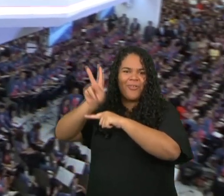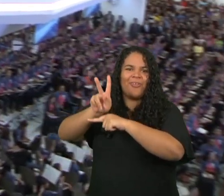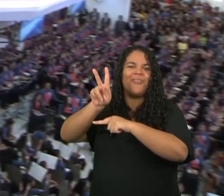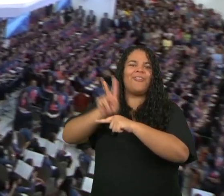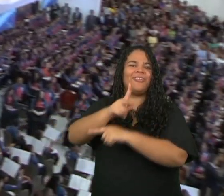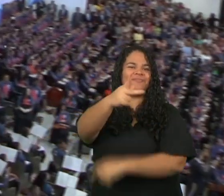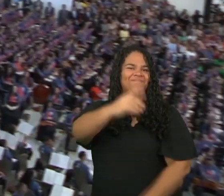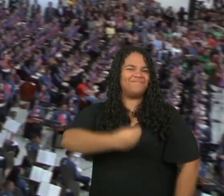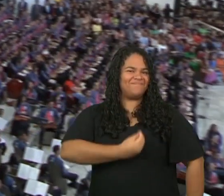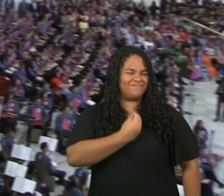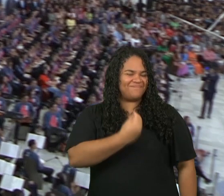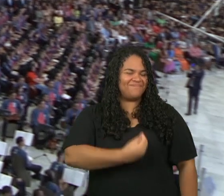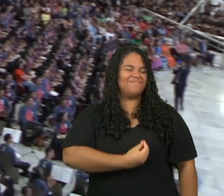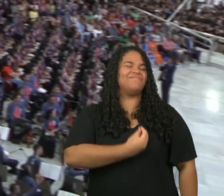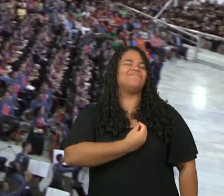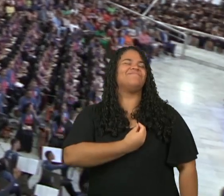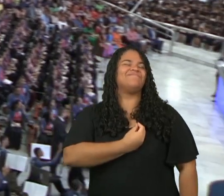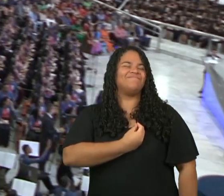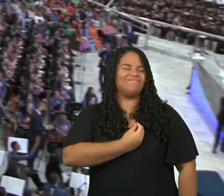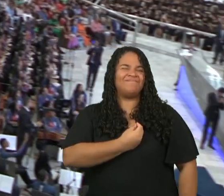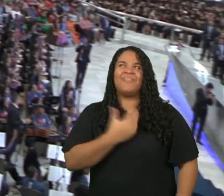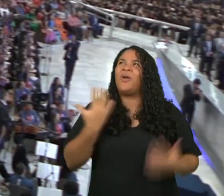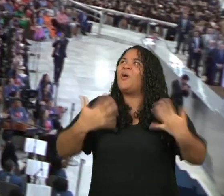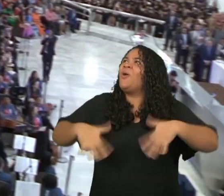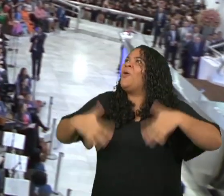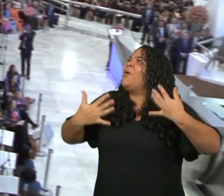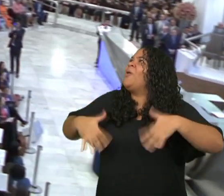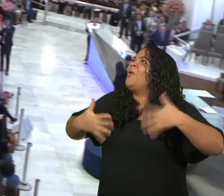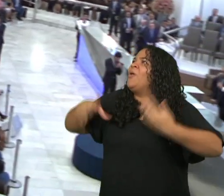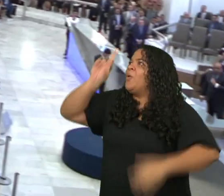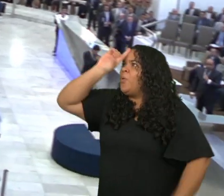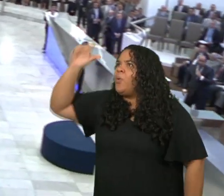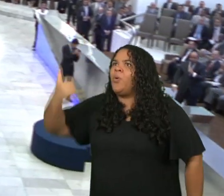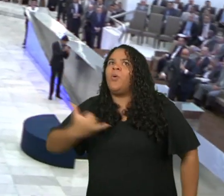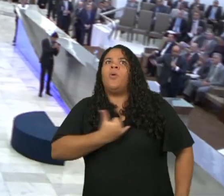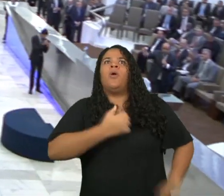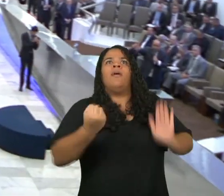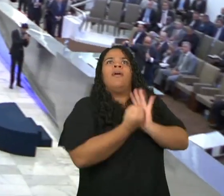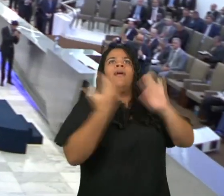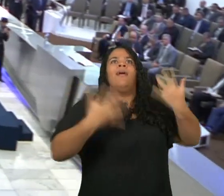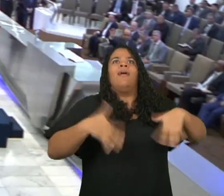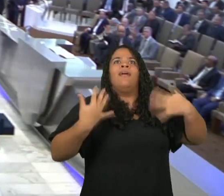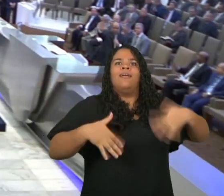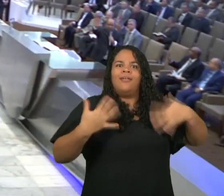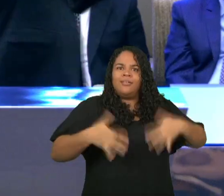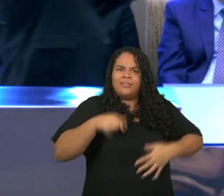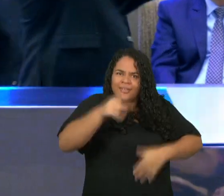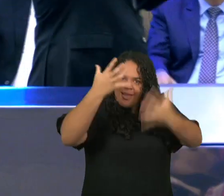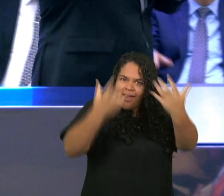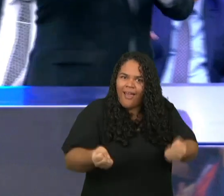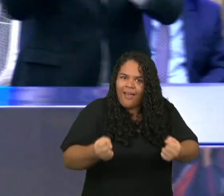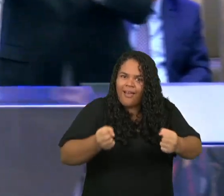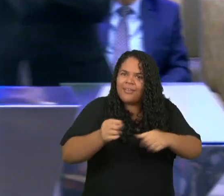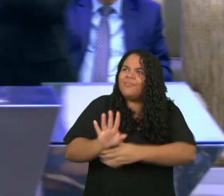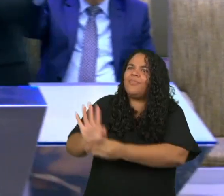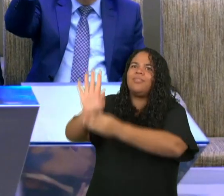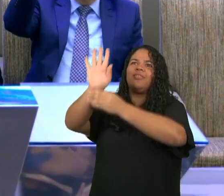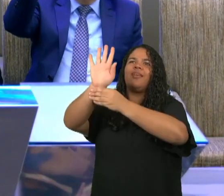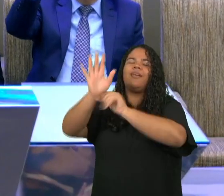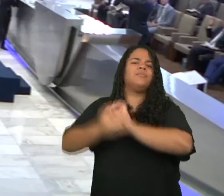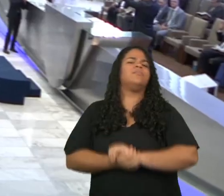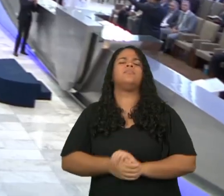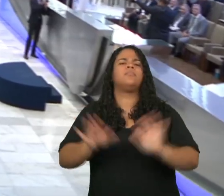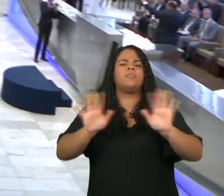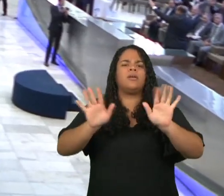te preservar. Ah, meu Deus. Desceu agora. Levanta a tua mão para receber essa palavra agora, que não é palavra minha, é